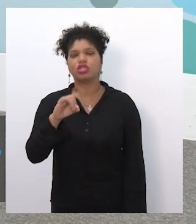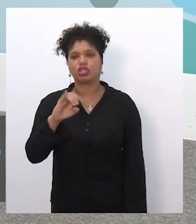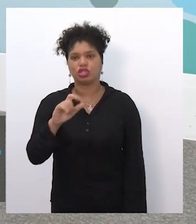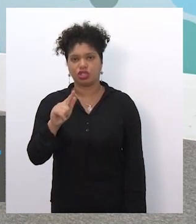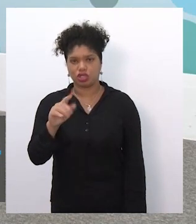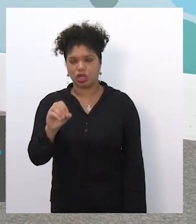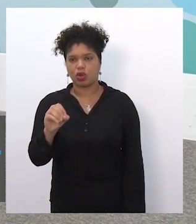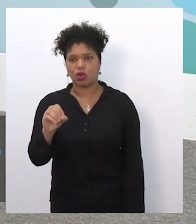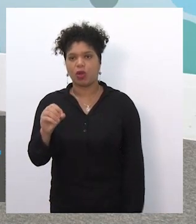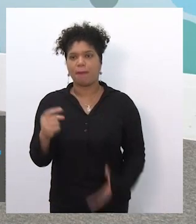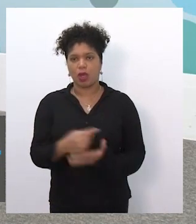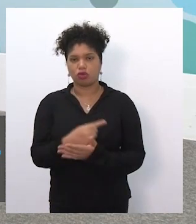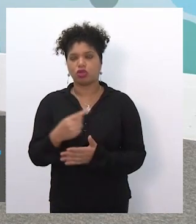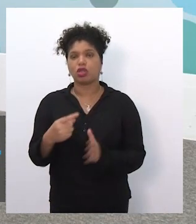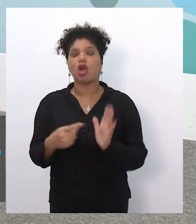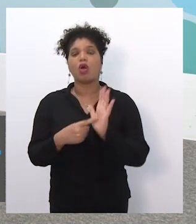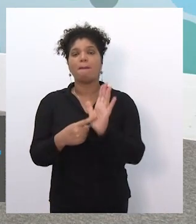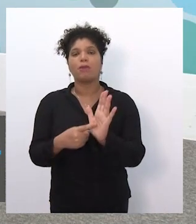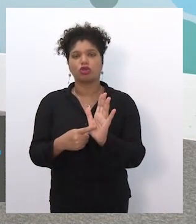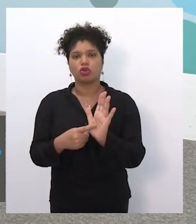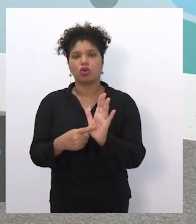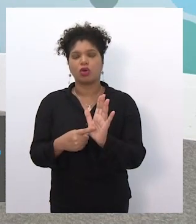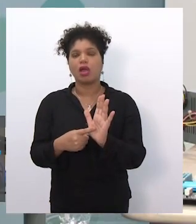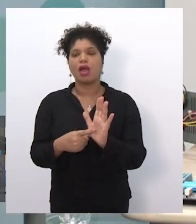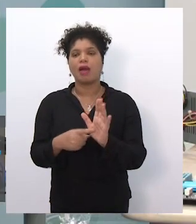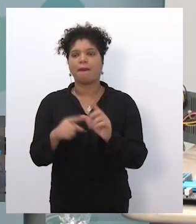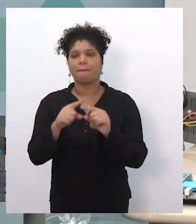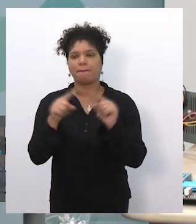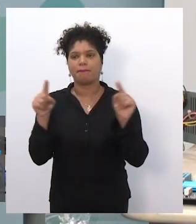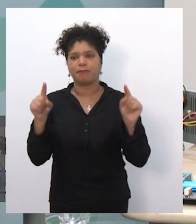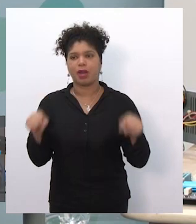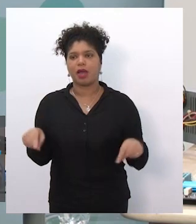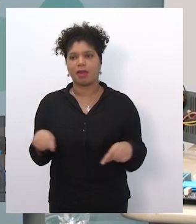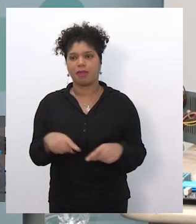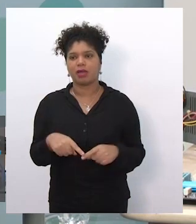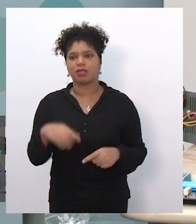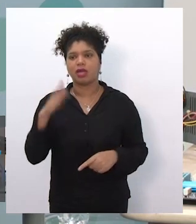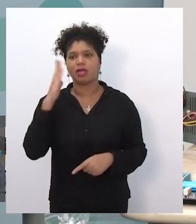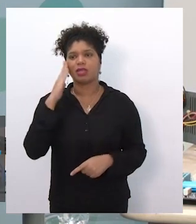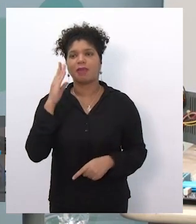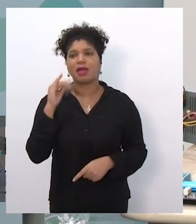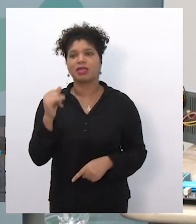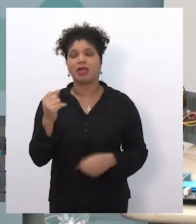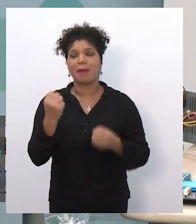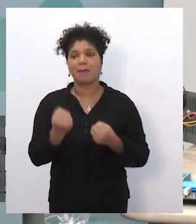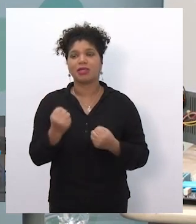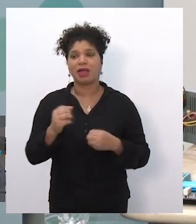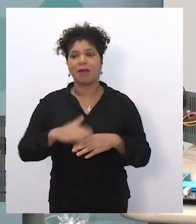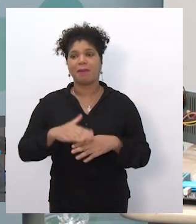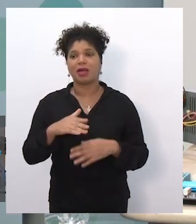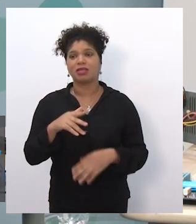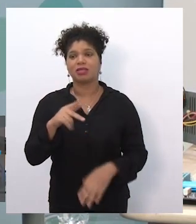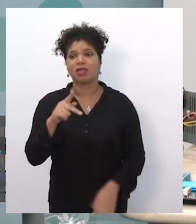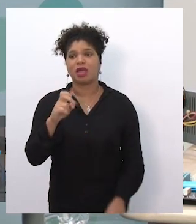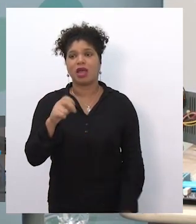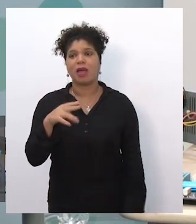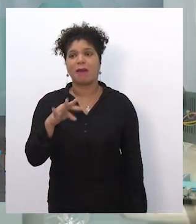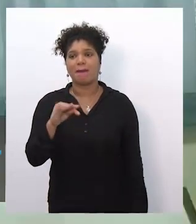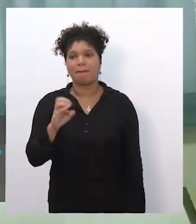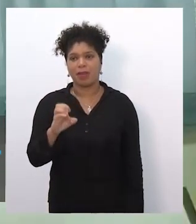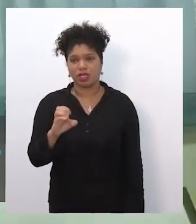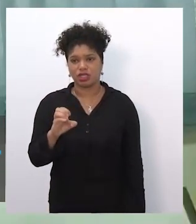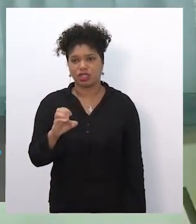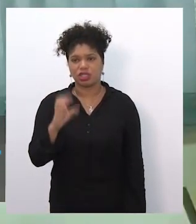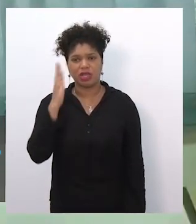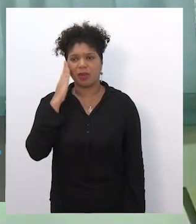quando o Felipe estava mostrando aqui a placa, como consigo saber se ele suporta mais pentes? Só abrindo?